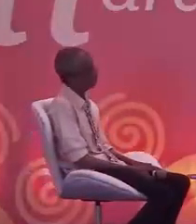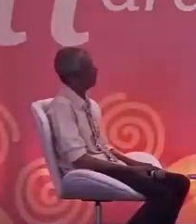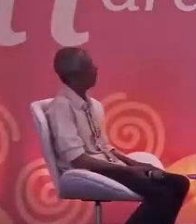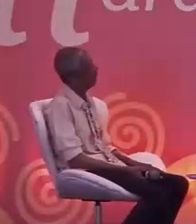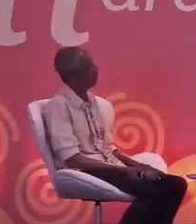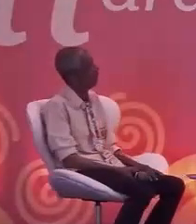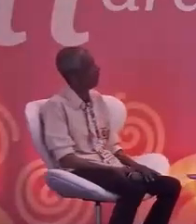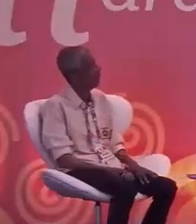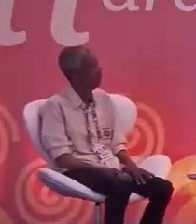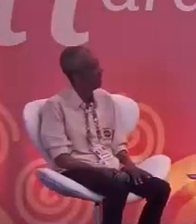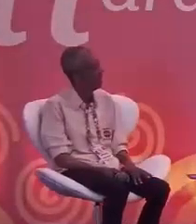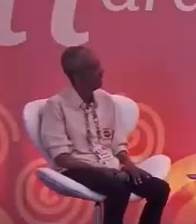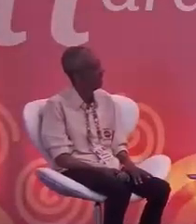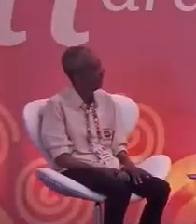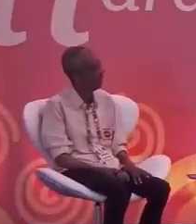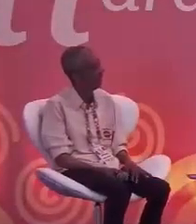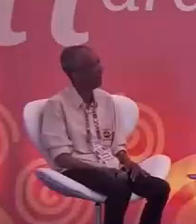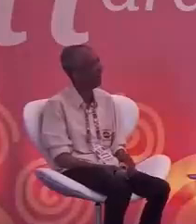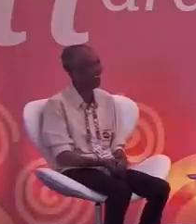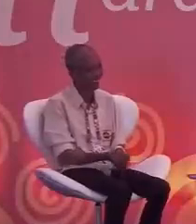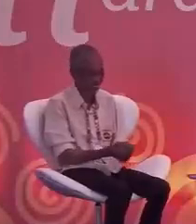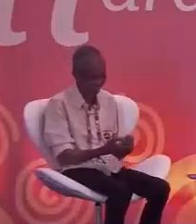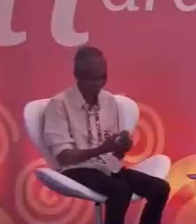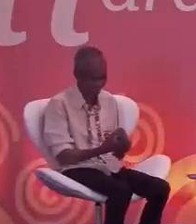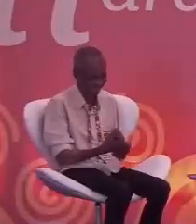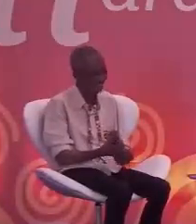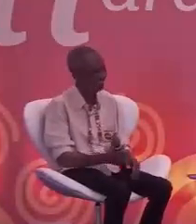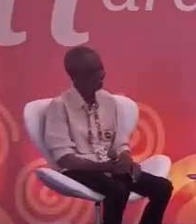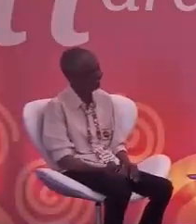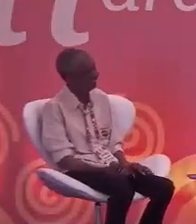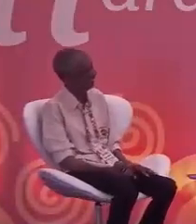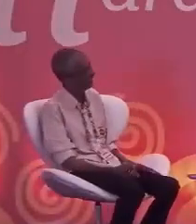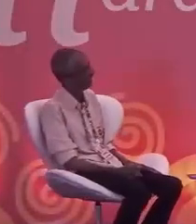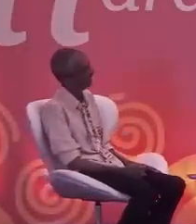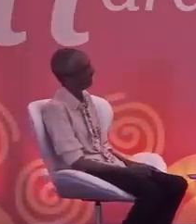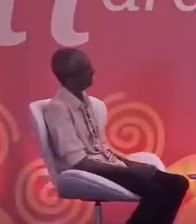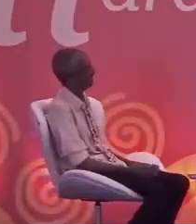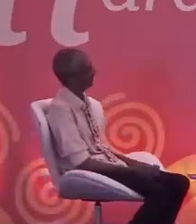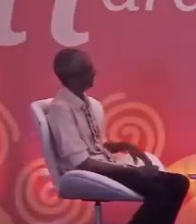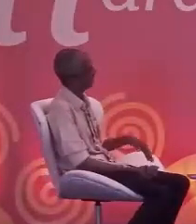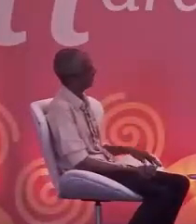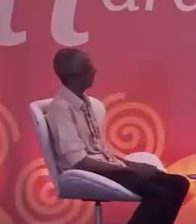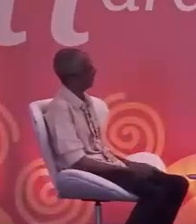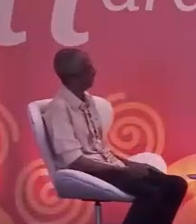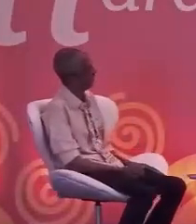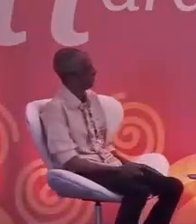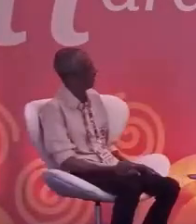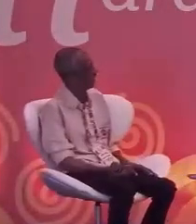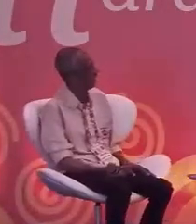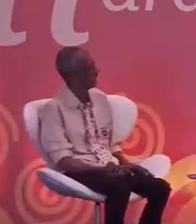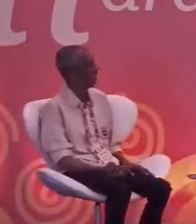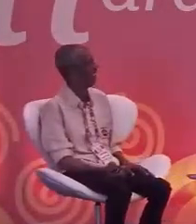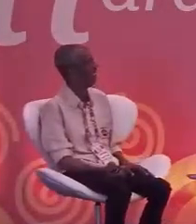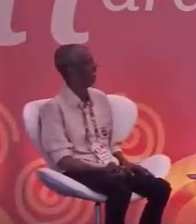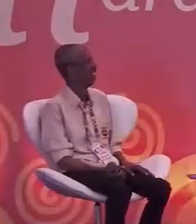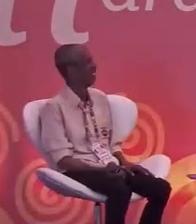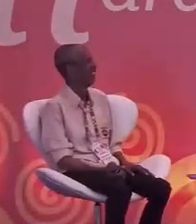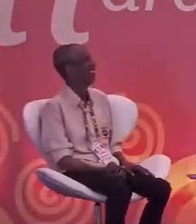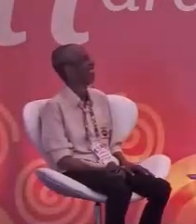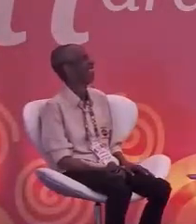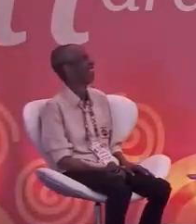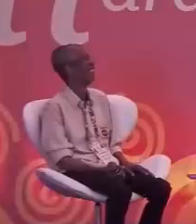bonito. Eu queria chamar Eduardo Santana, poxa, eu acho Zé Antônio assim meio sem graça, mas quando se anuncia